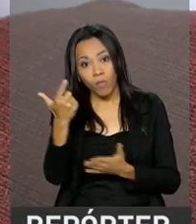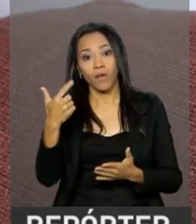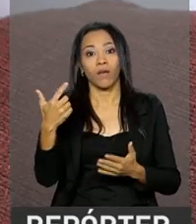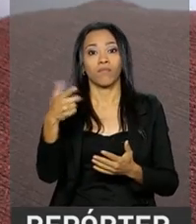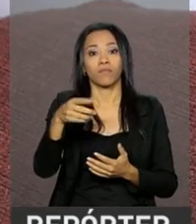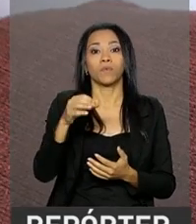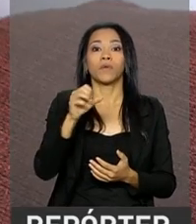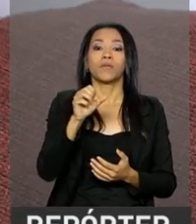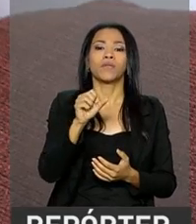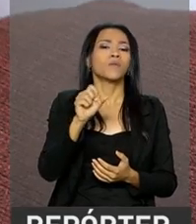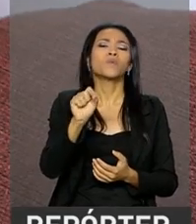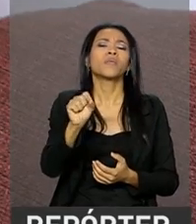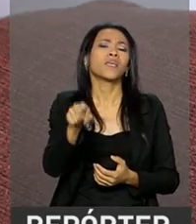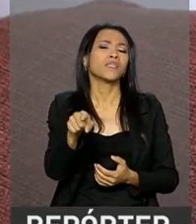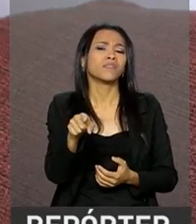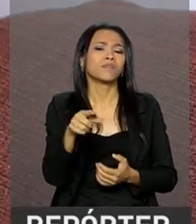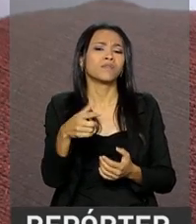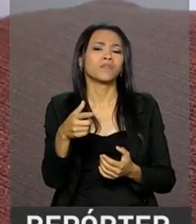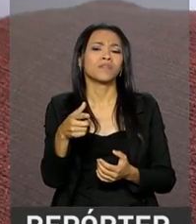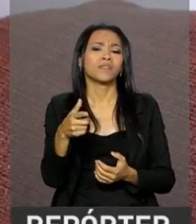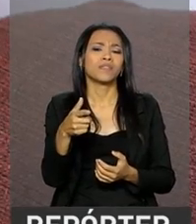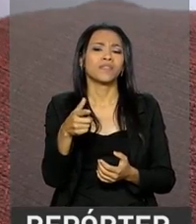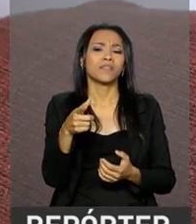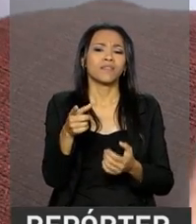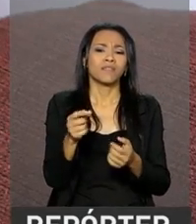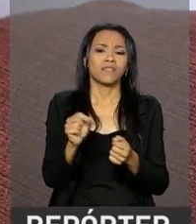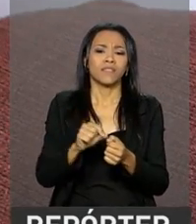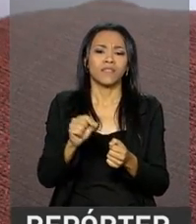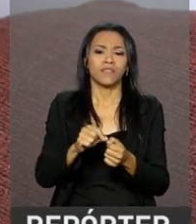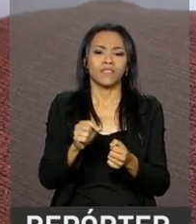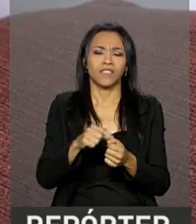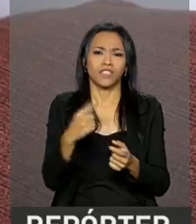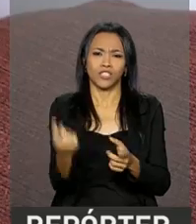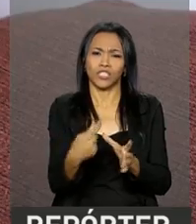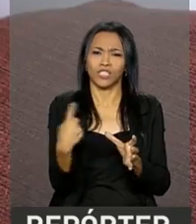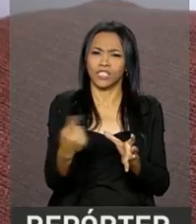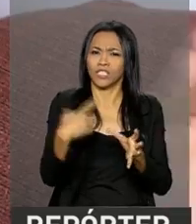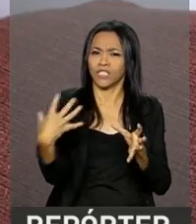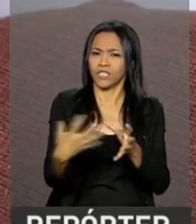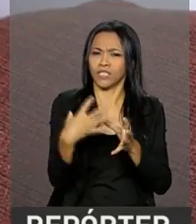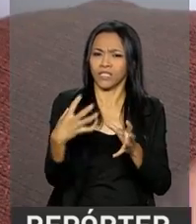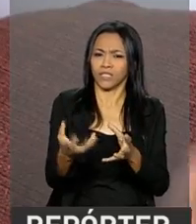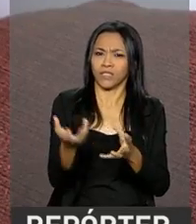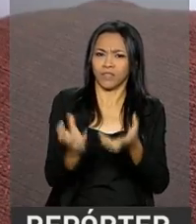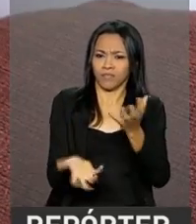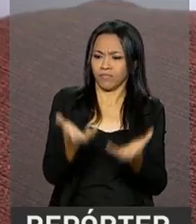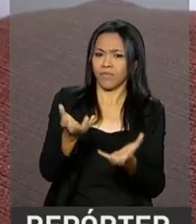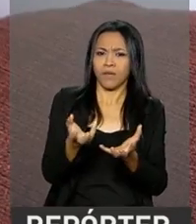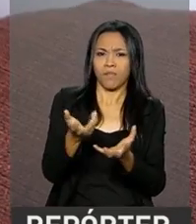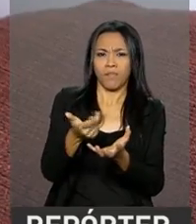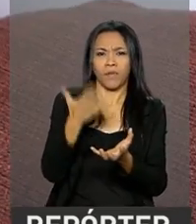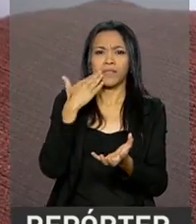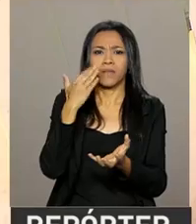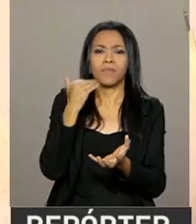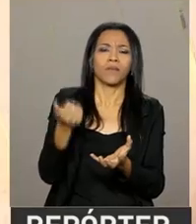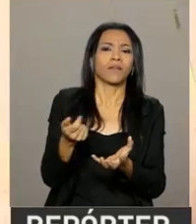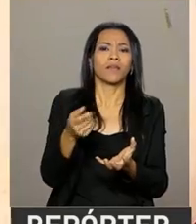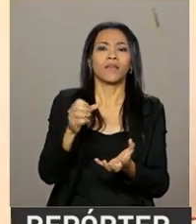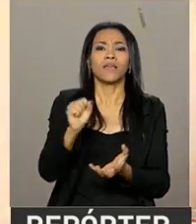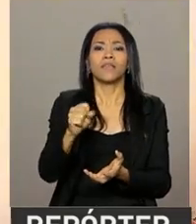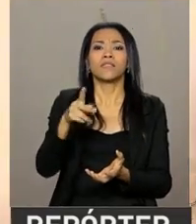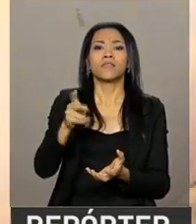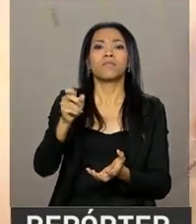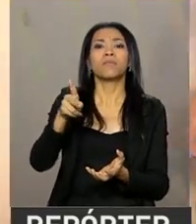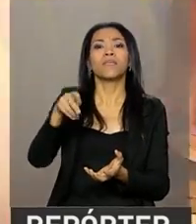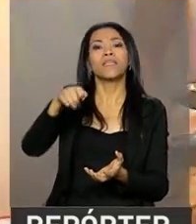o que o fmi é aquele negócio pega sim vai girando iracing.com mão para tirar o estresse e não